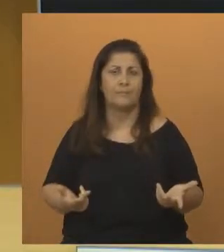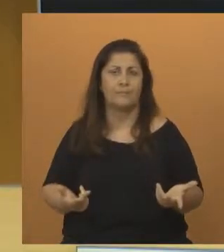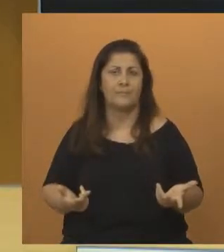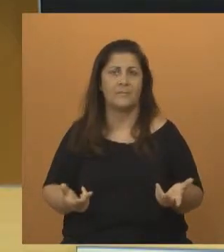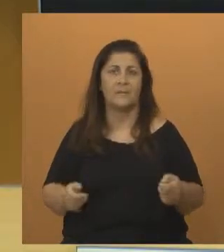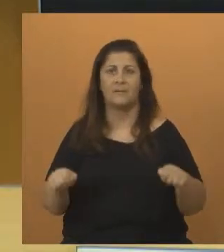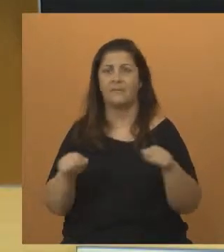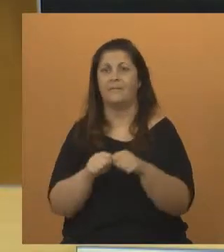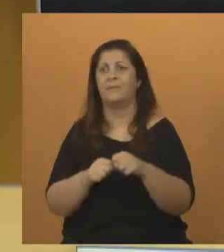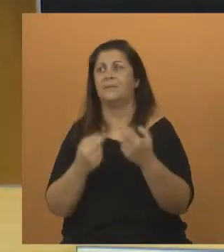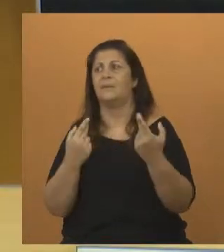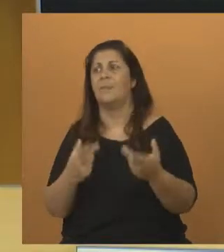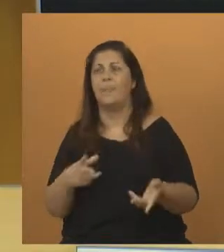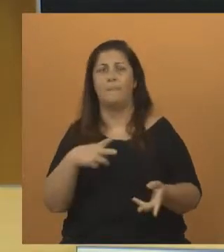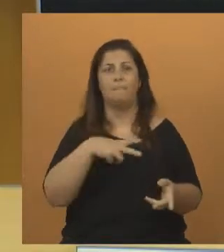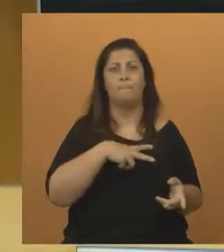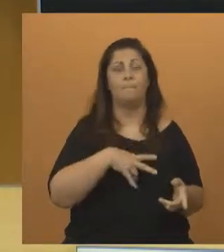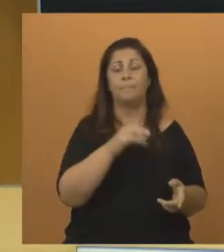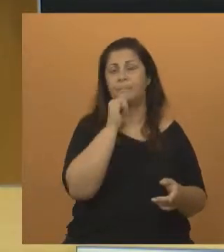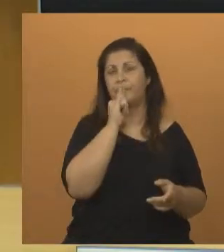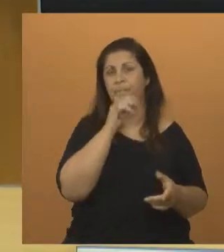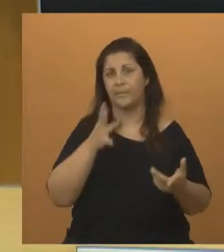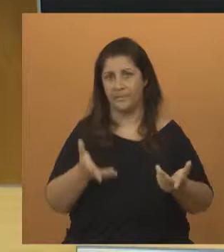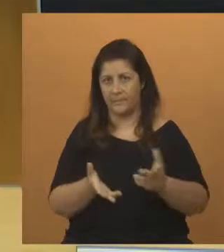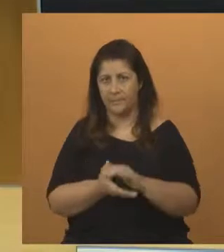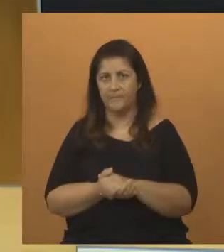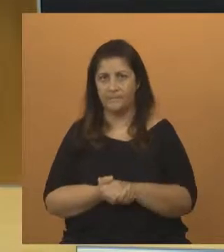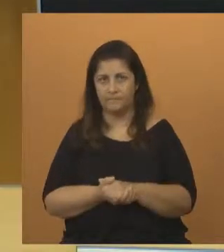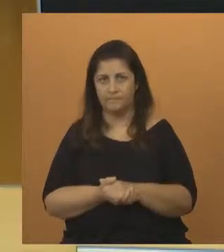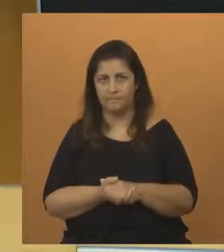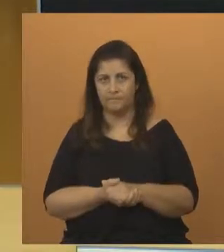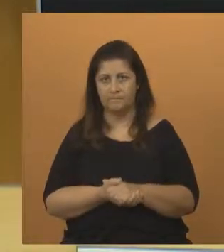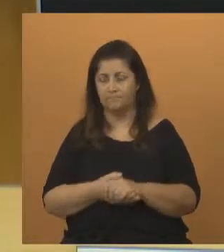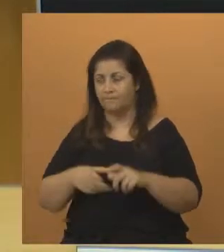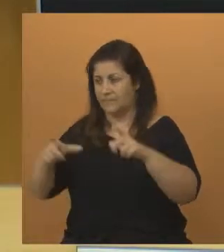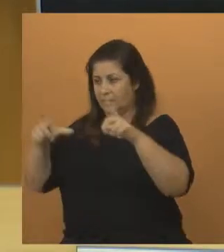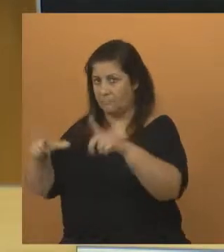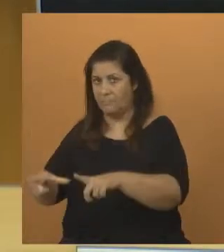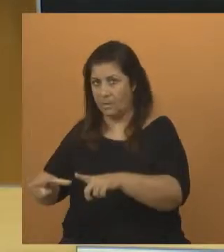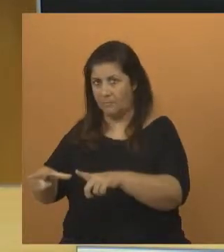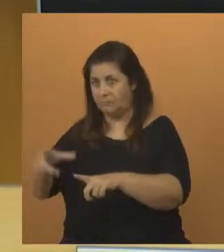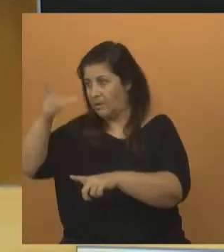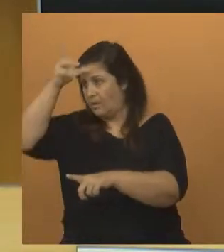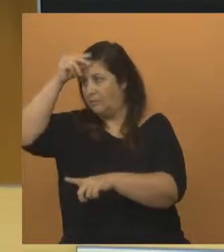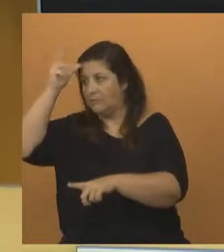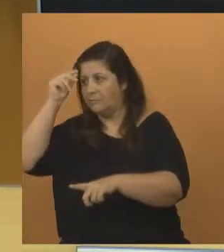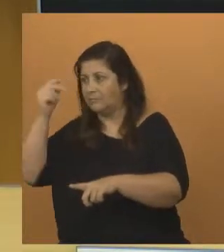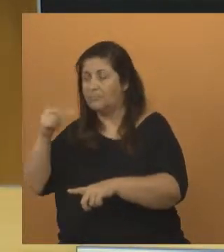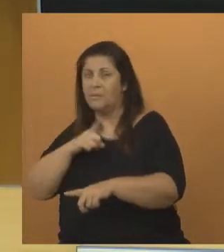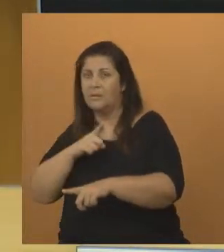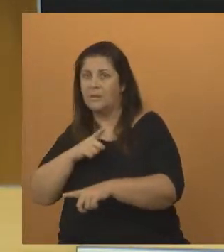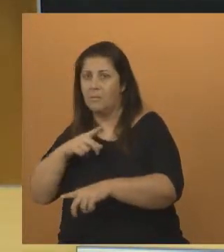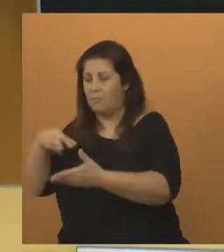setor privado faz. Por exemplo, no espaço público, para a terceira idade, tem lá um baile de